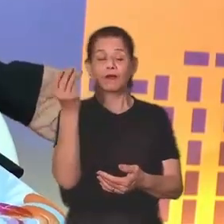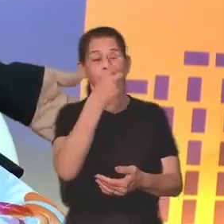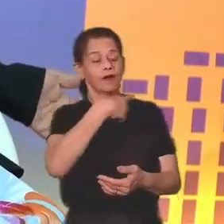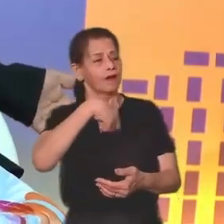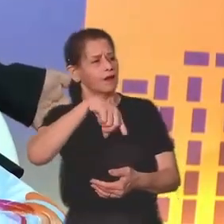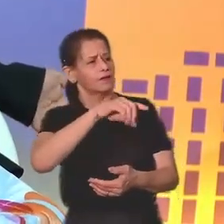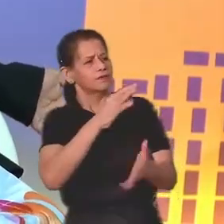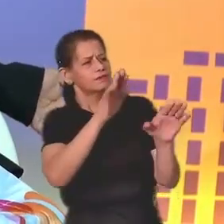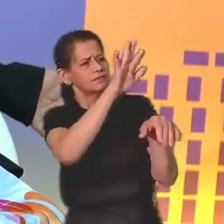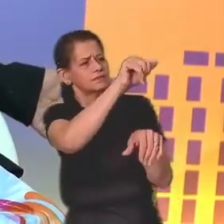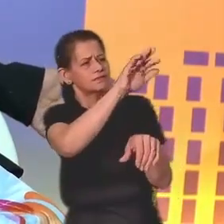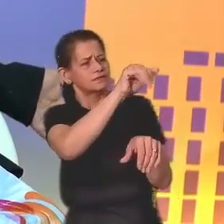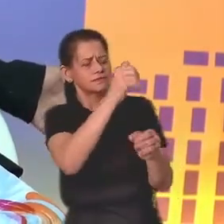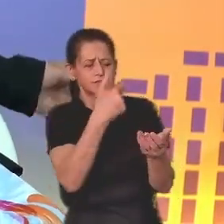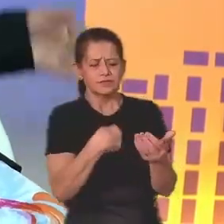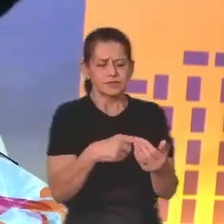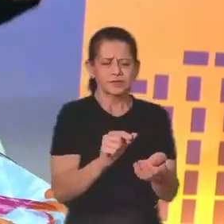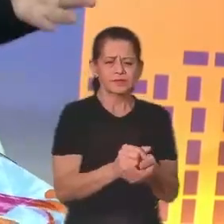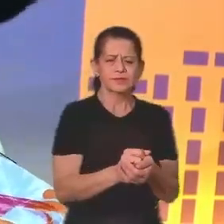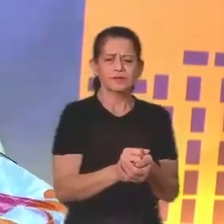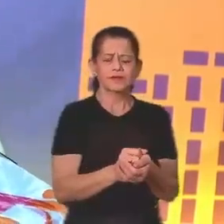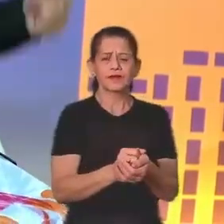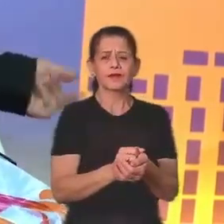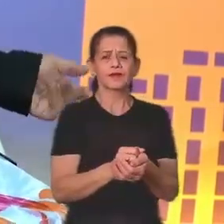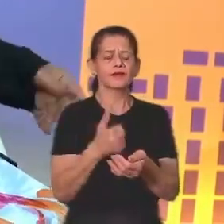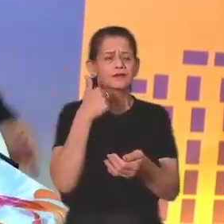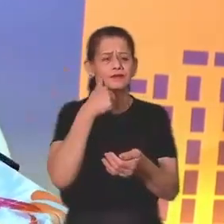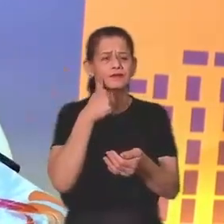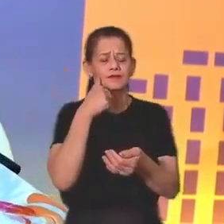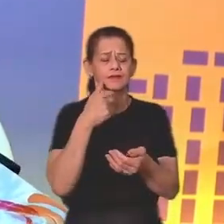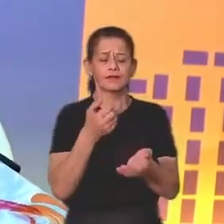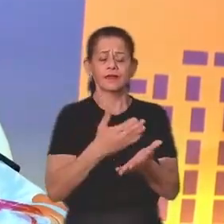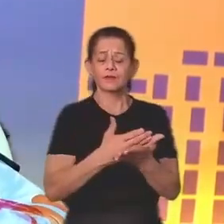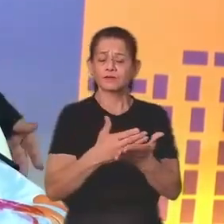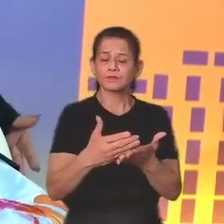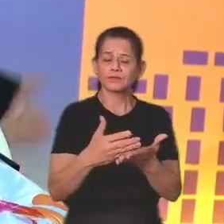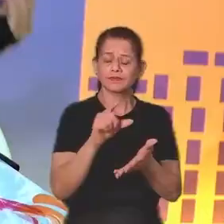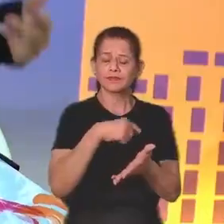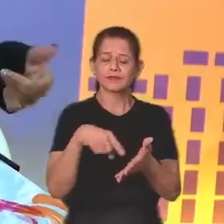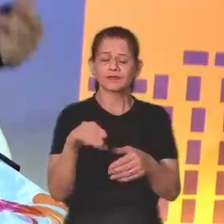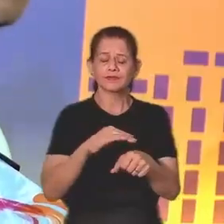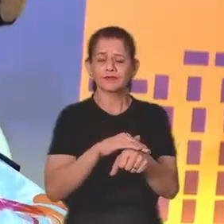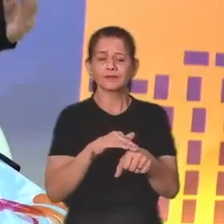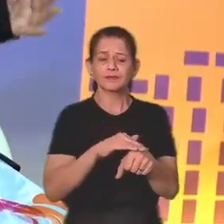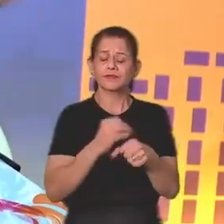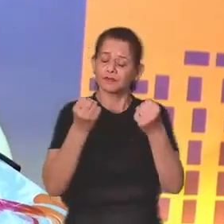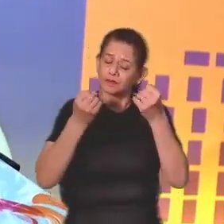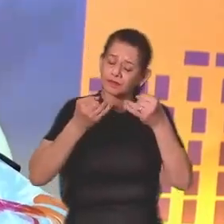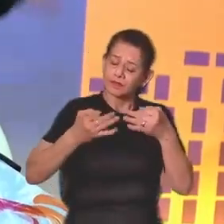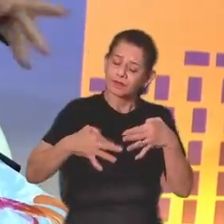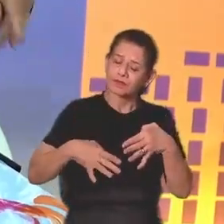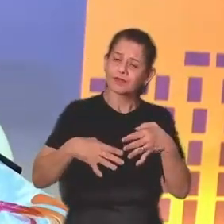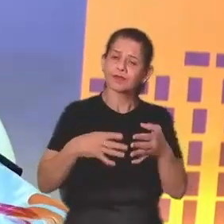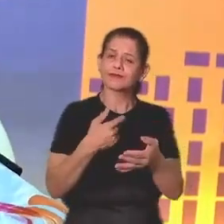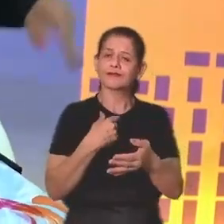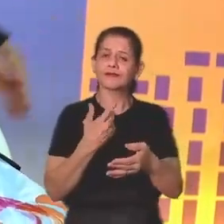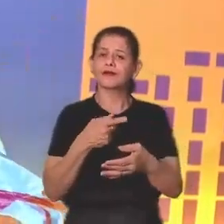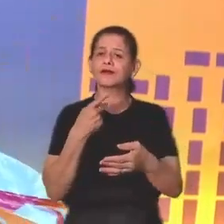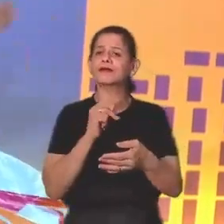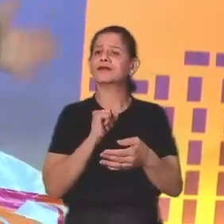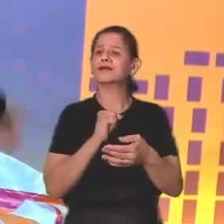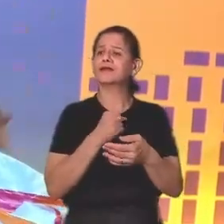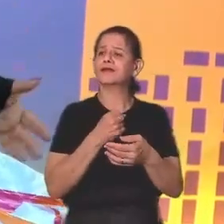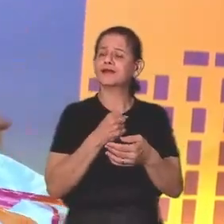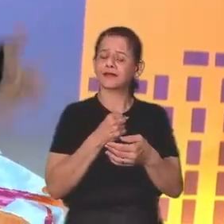Foi um rapaz ou uma moça? A moça veio o rapaz e conversou. E nós explicamos. Eu falei, Iracema falou,